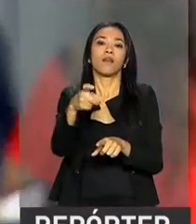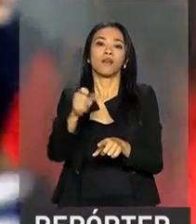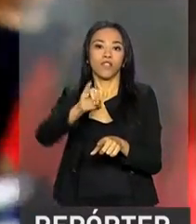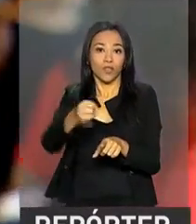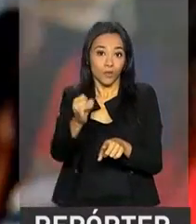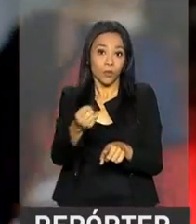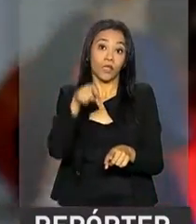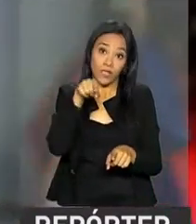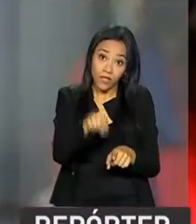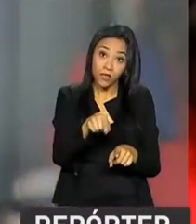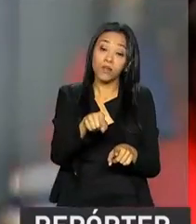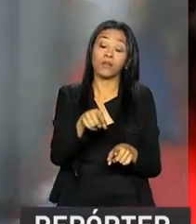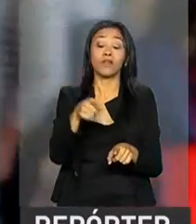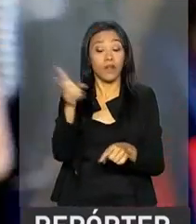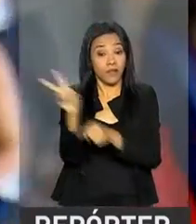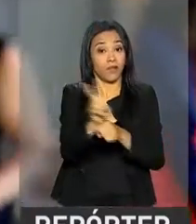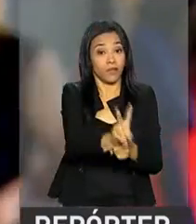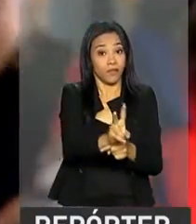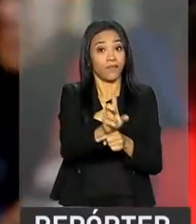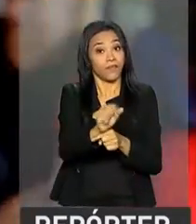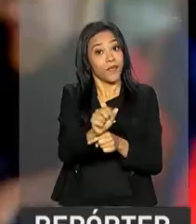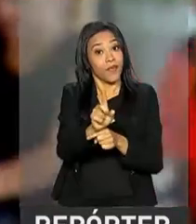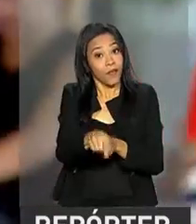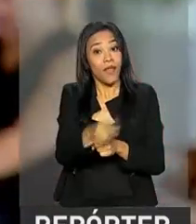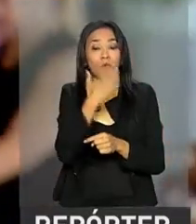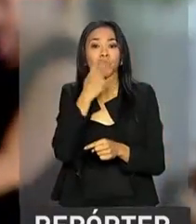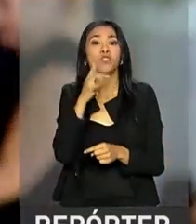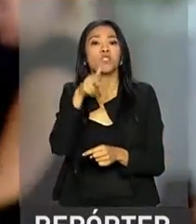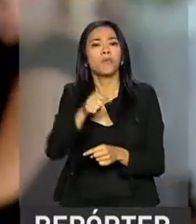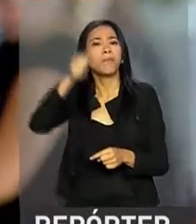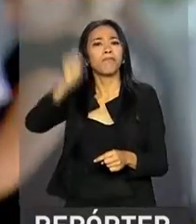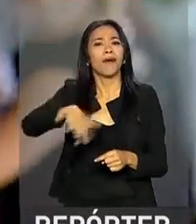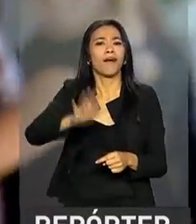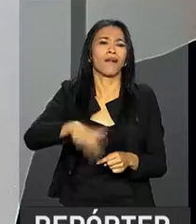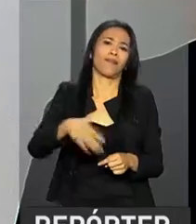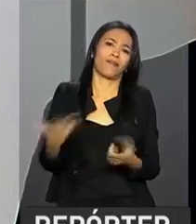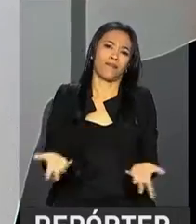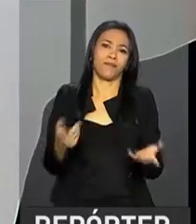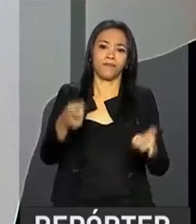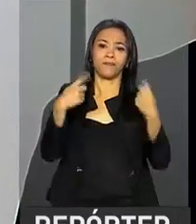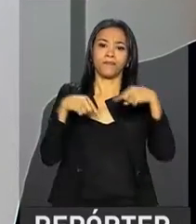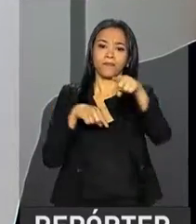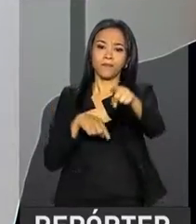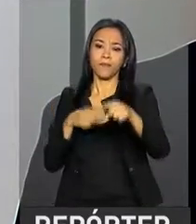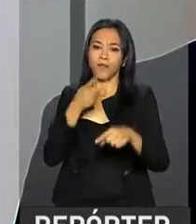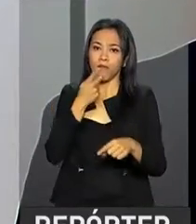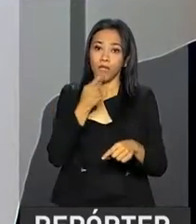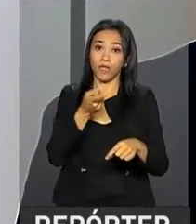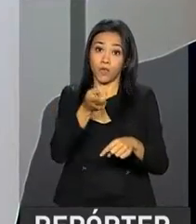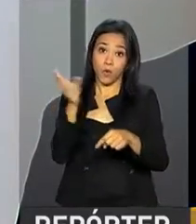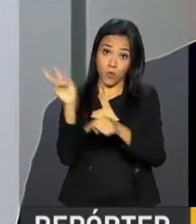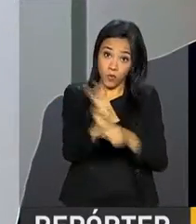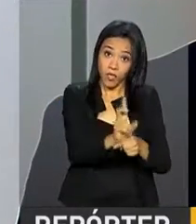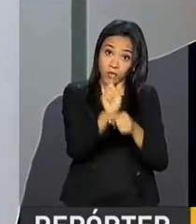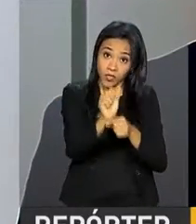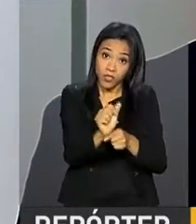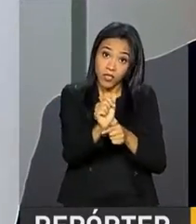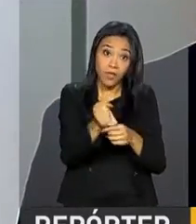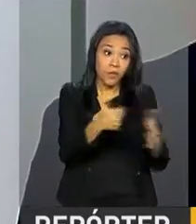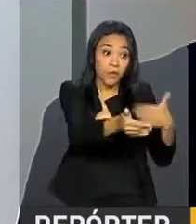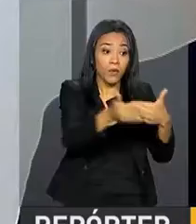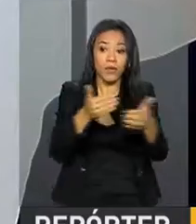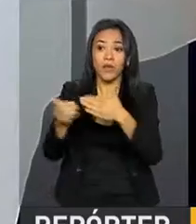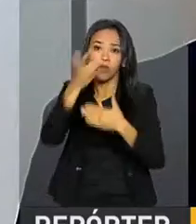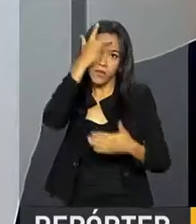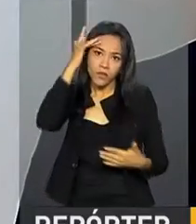dessa modalidade de empréstimo que é uma das mais baratas do mercado um financiamento acessível a todo trabalhador